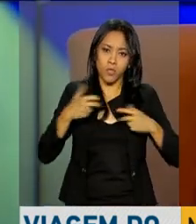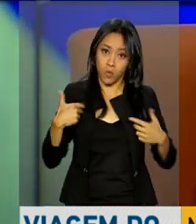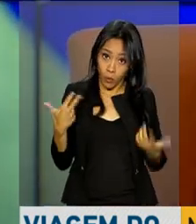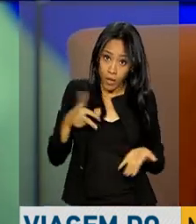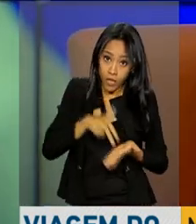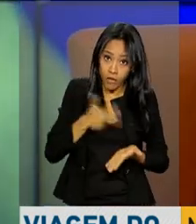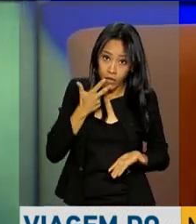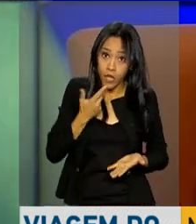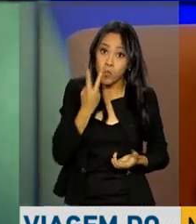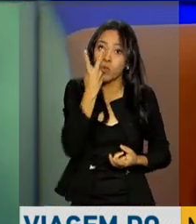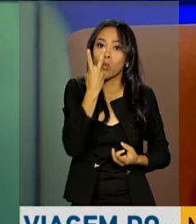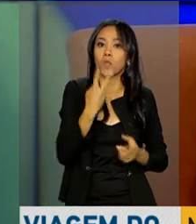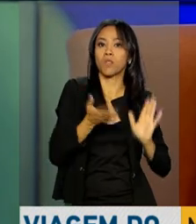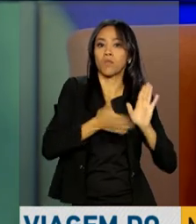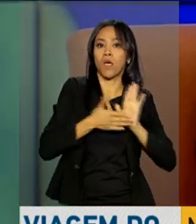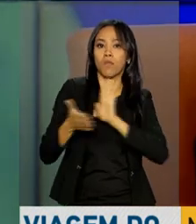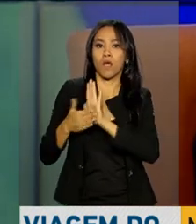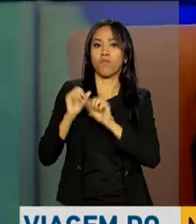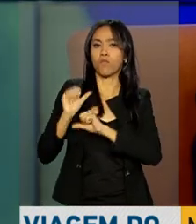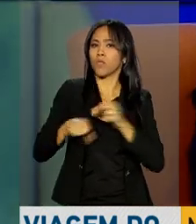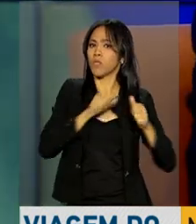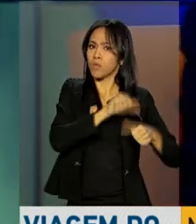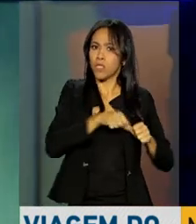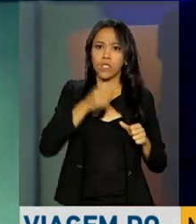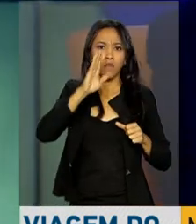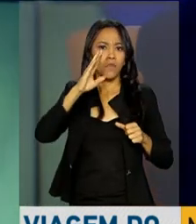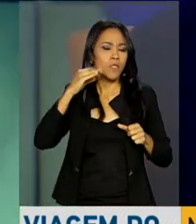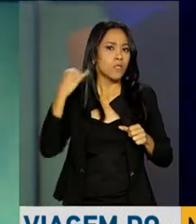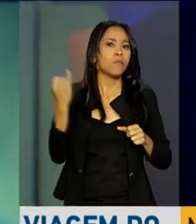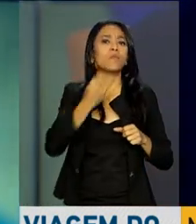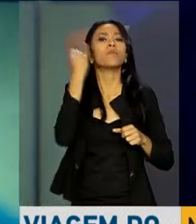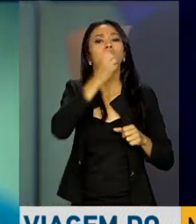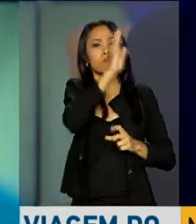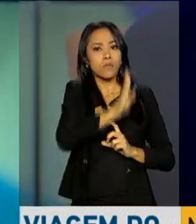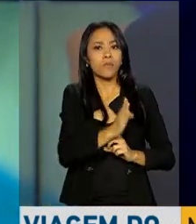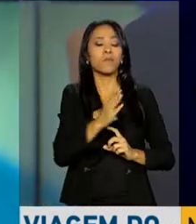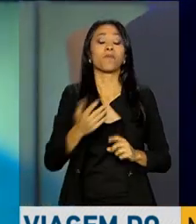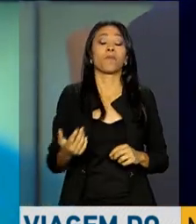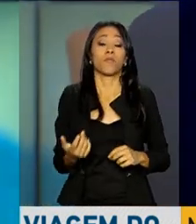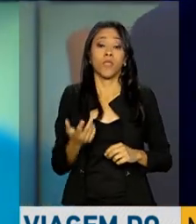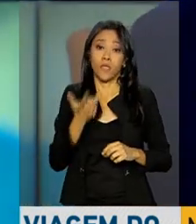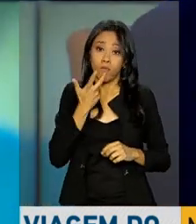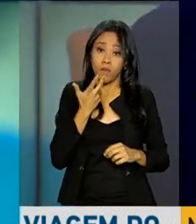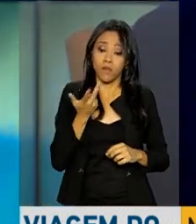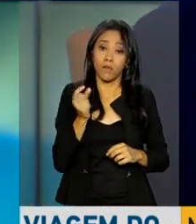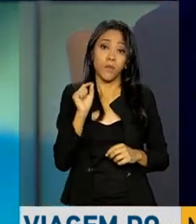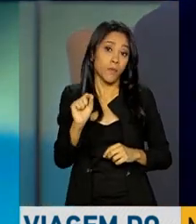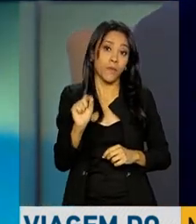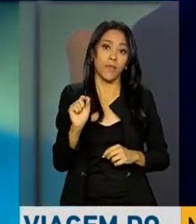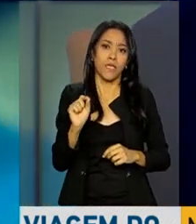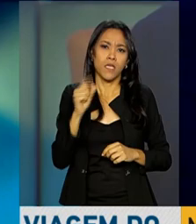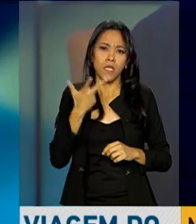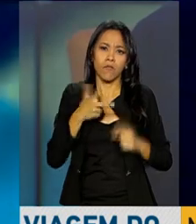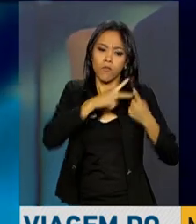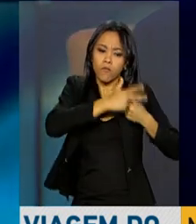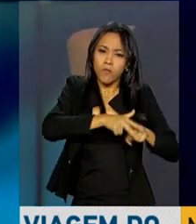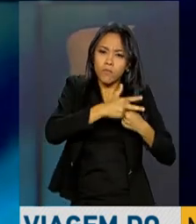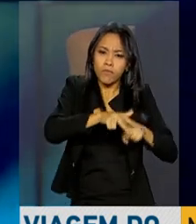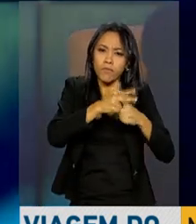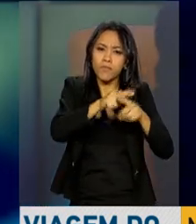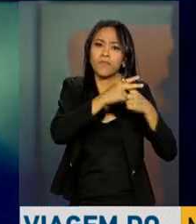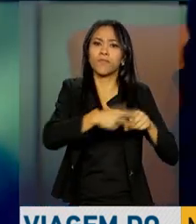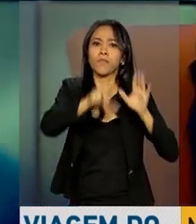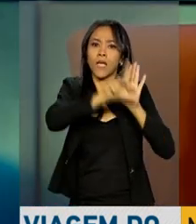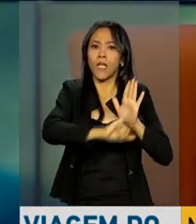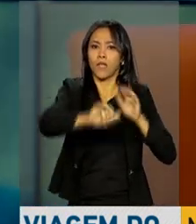né, 2 reformas fundamentais para o nosso sistema. Mas ressalto que ao fazermos a modernização trabalhista,